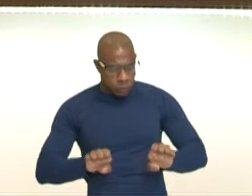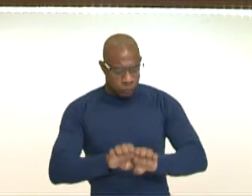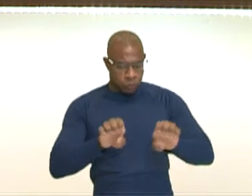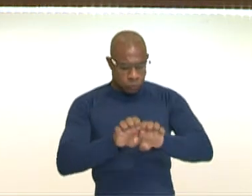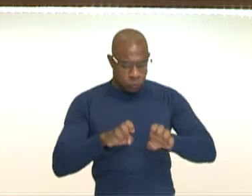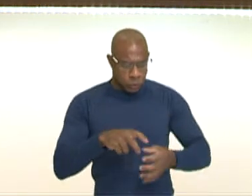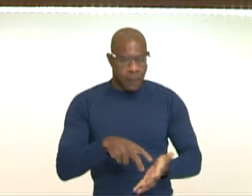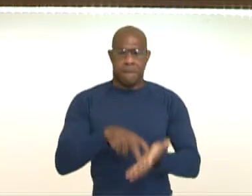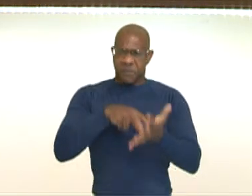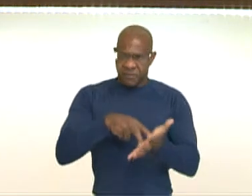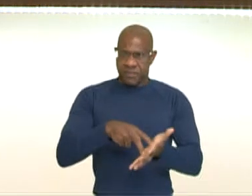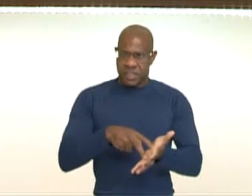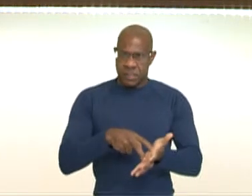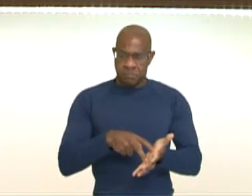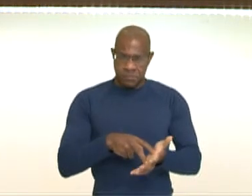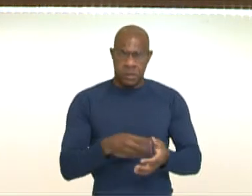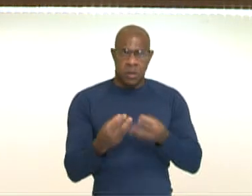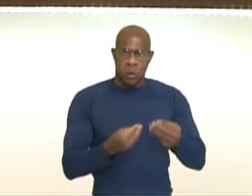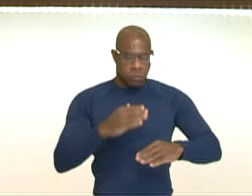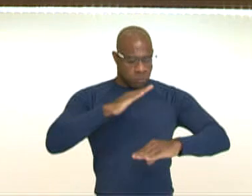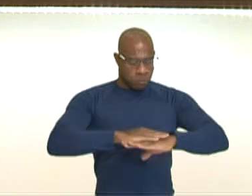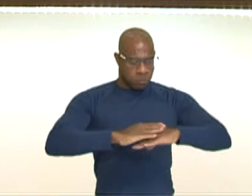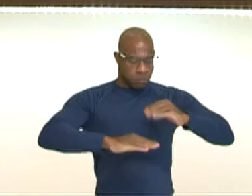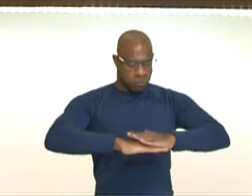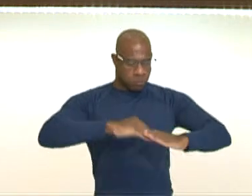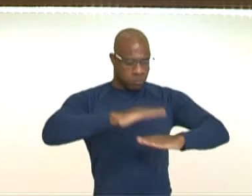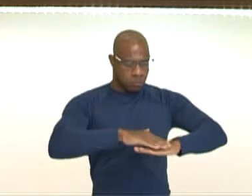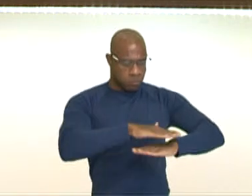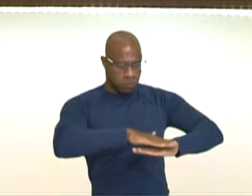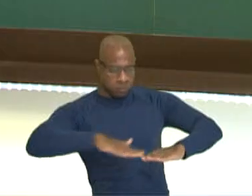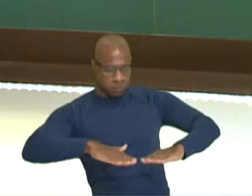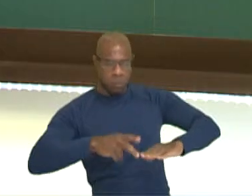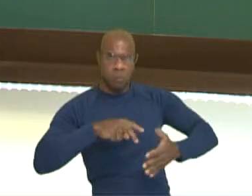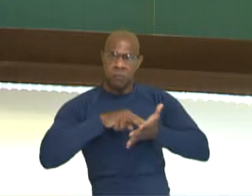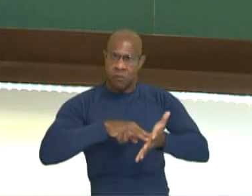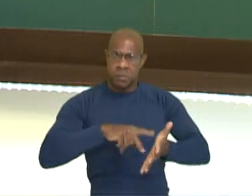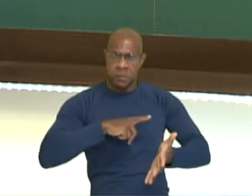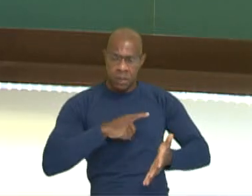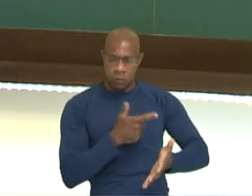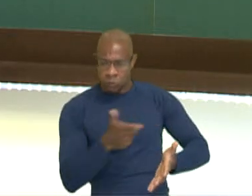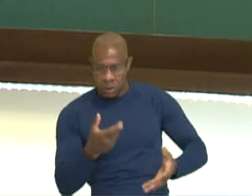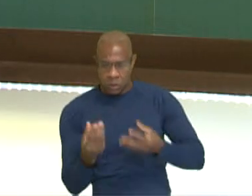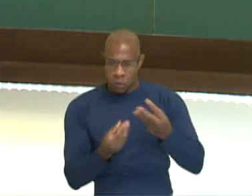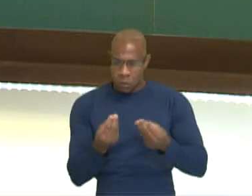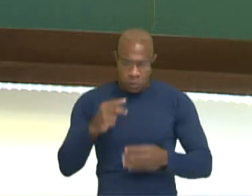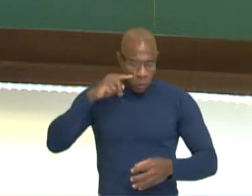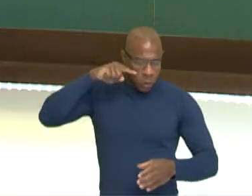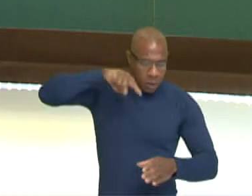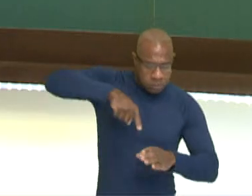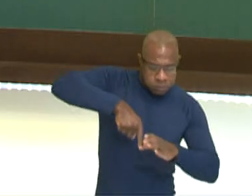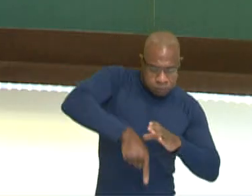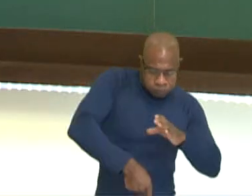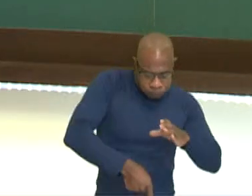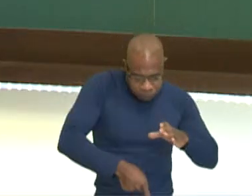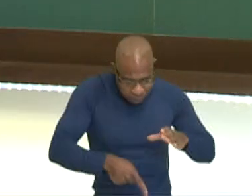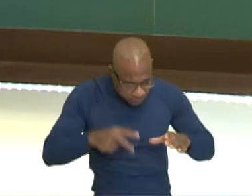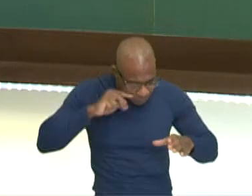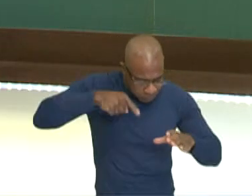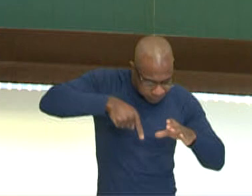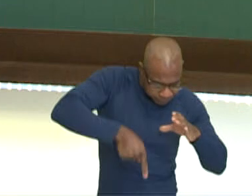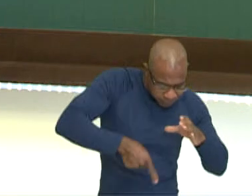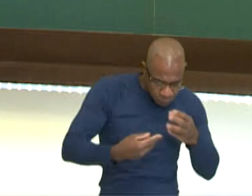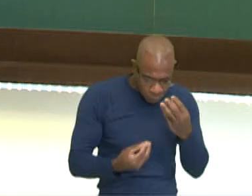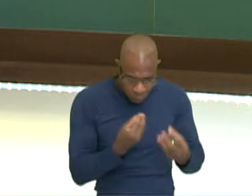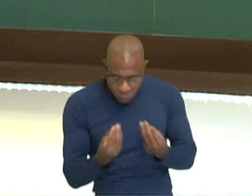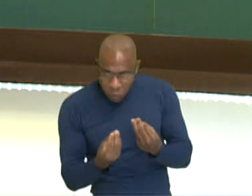que dá sustentação e como essa estrutura está se modificando, olhando o interior do nosso planeta. Então, construir um prédio,